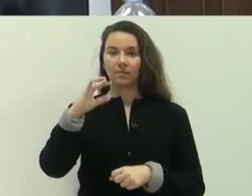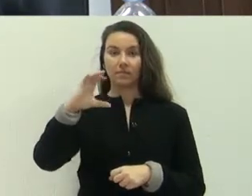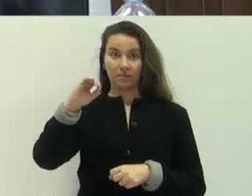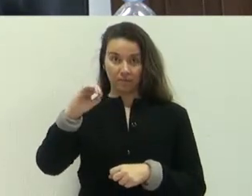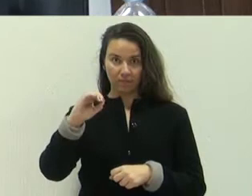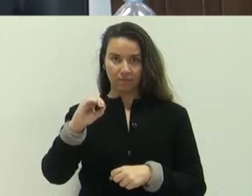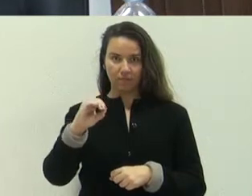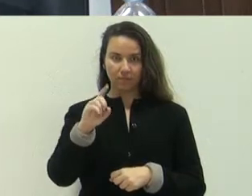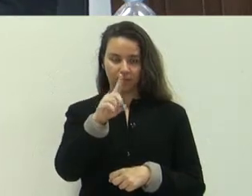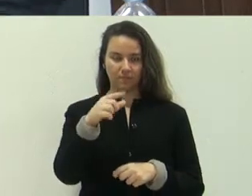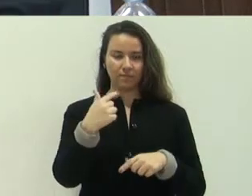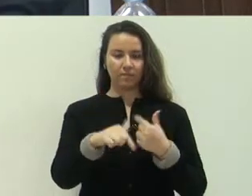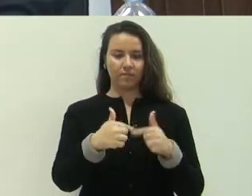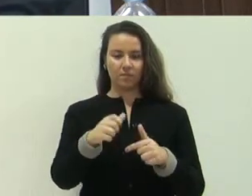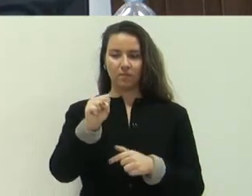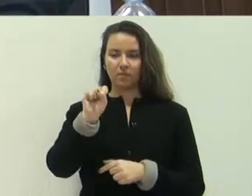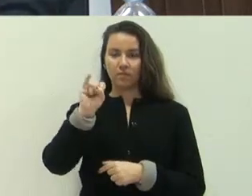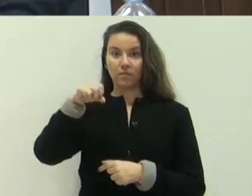a sua audiência.